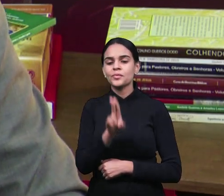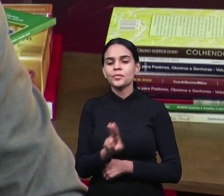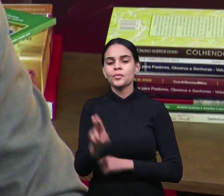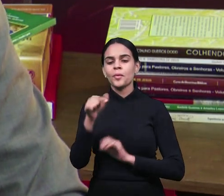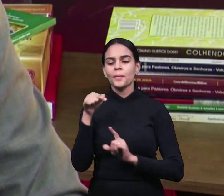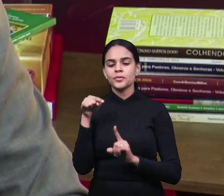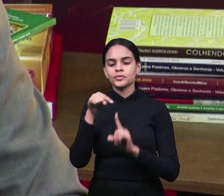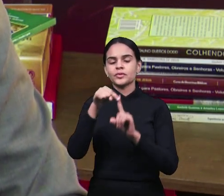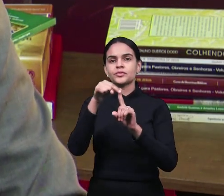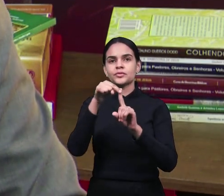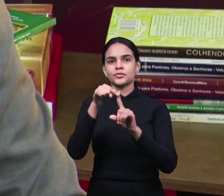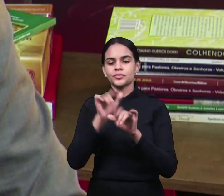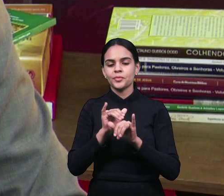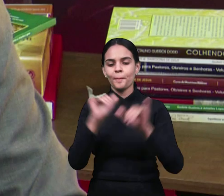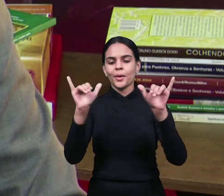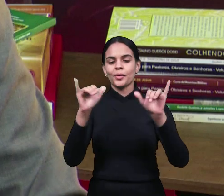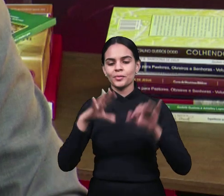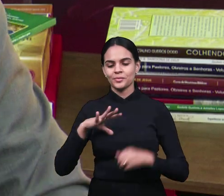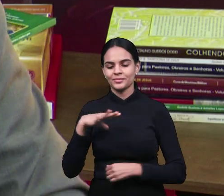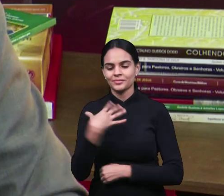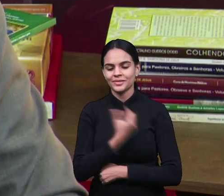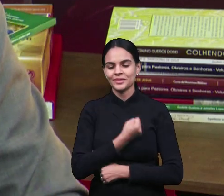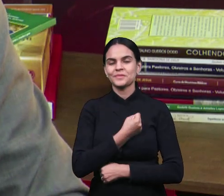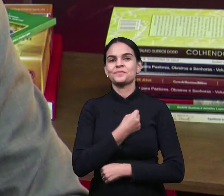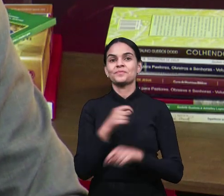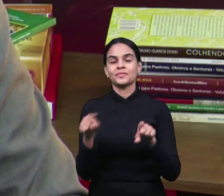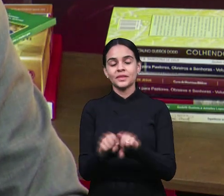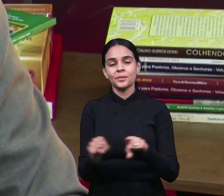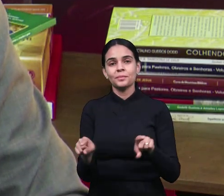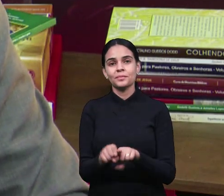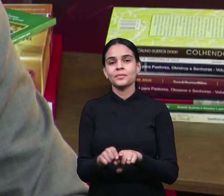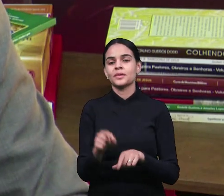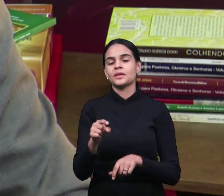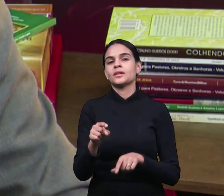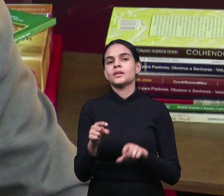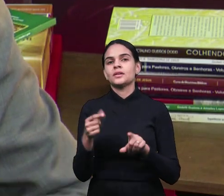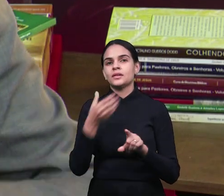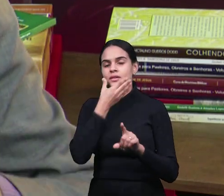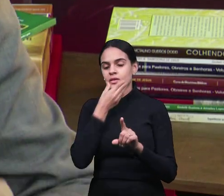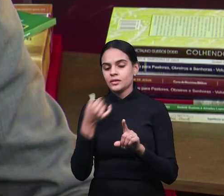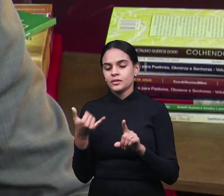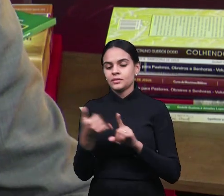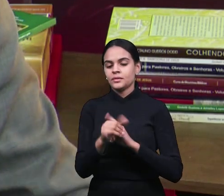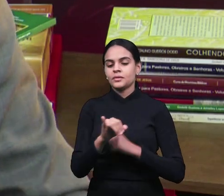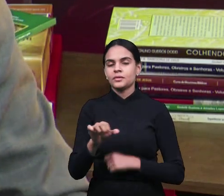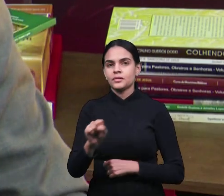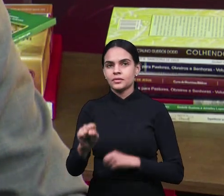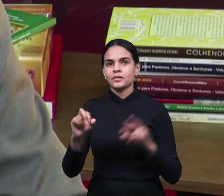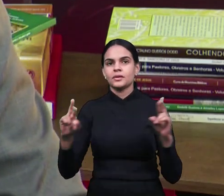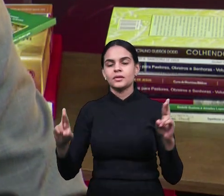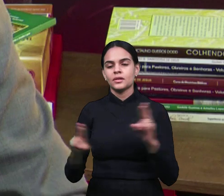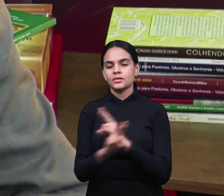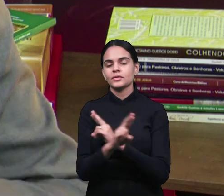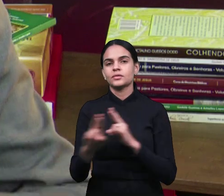falar de uma salvação, né? Isaías, quando nós vamos pegar o capítulo 11, vai falar sobre o reinado do Messias, né? E